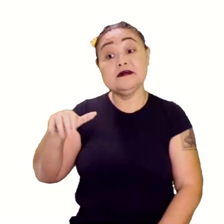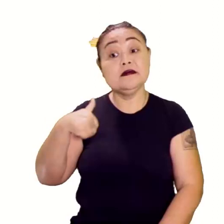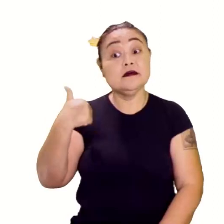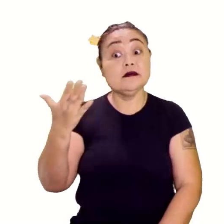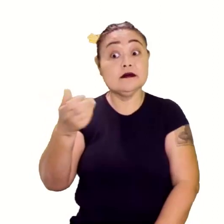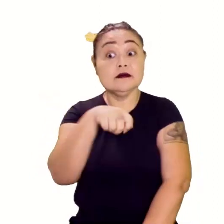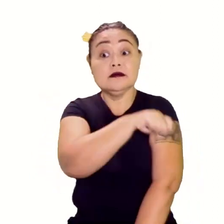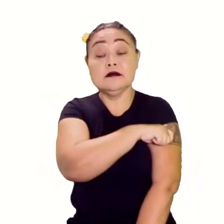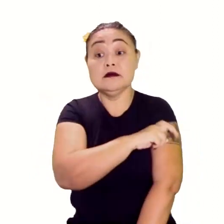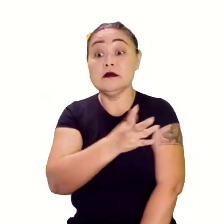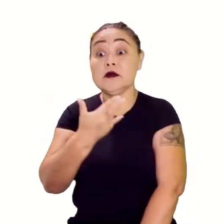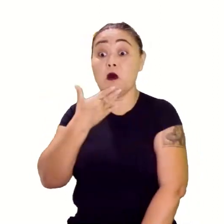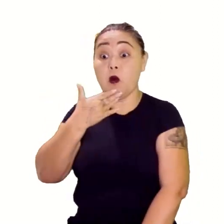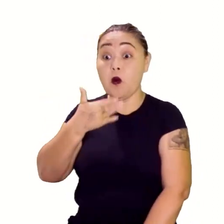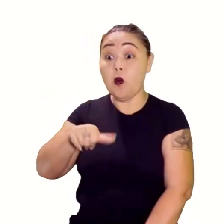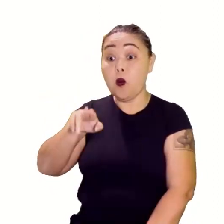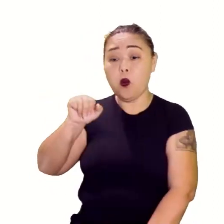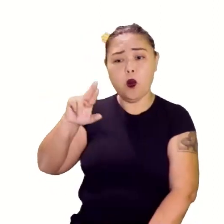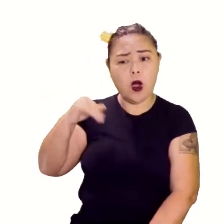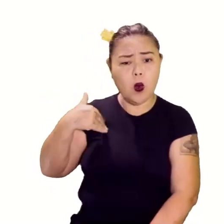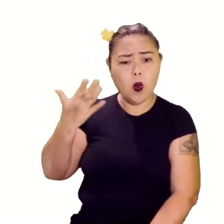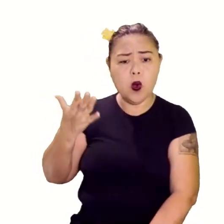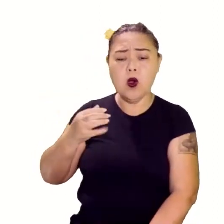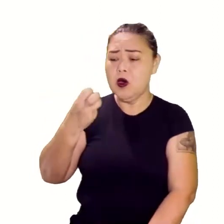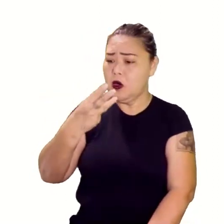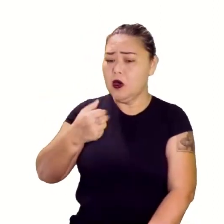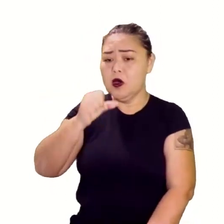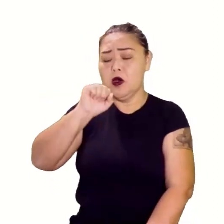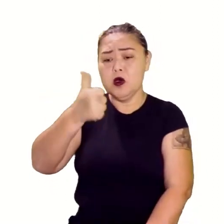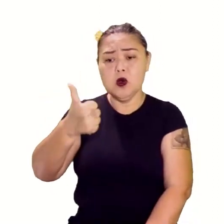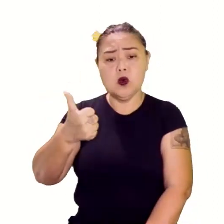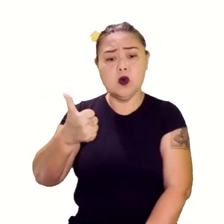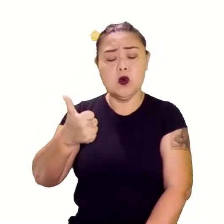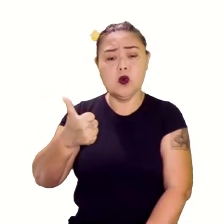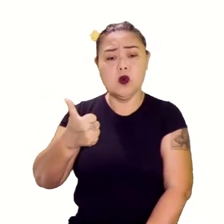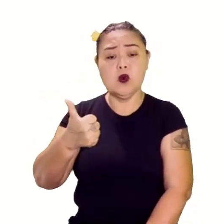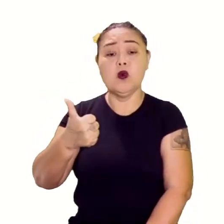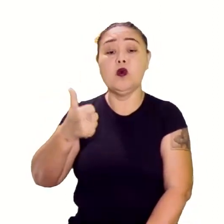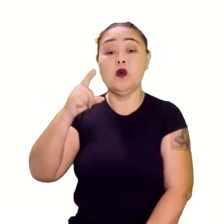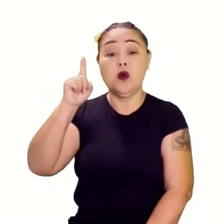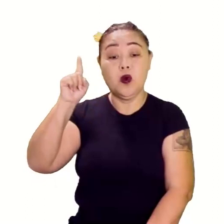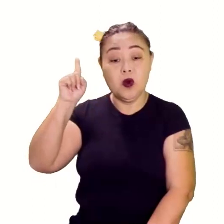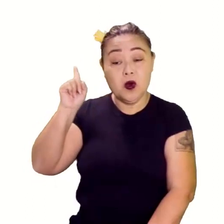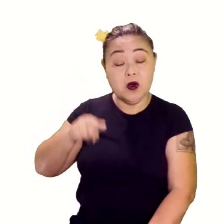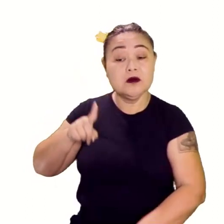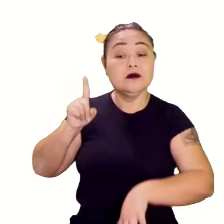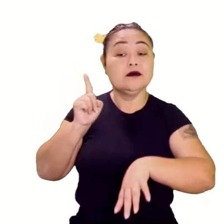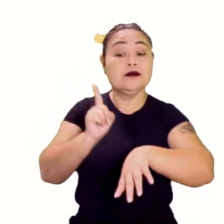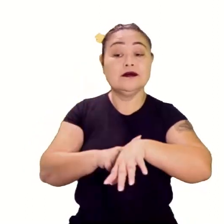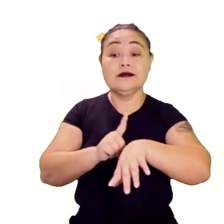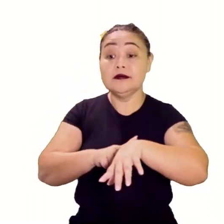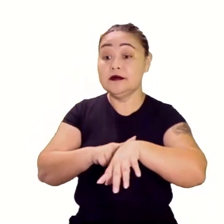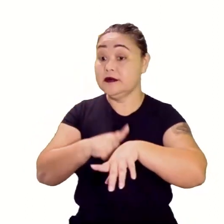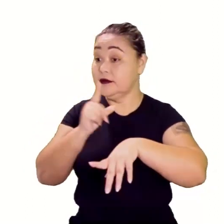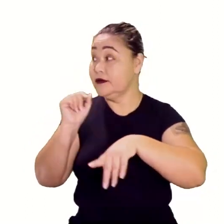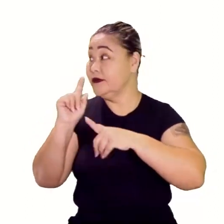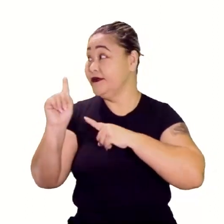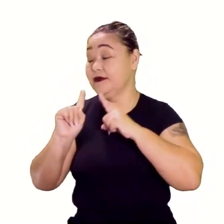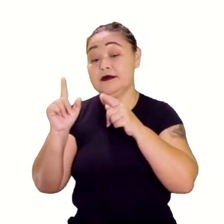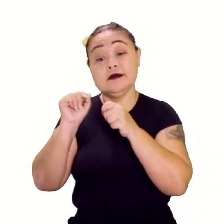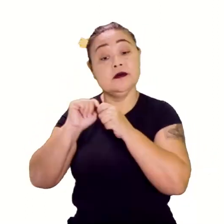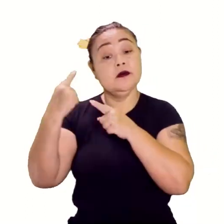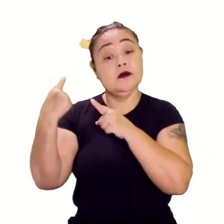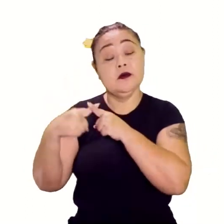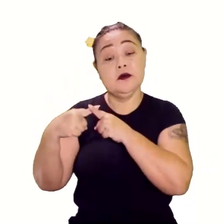aí o aluno para e grita, uau, mas quanto que dá 3 elevado a 81? É nessa hora que você não se aperreia, por